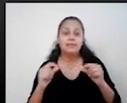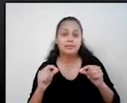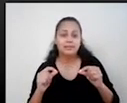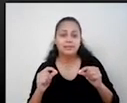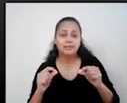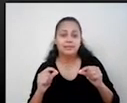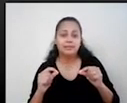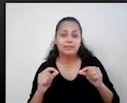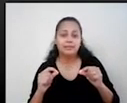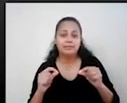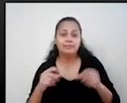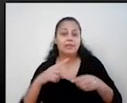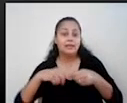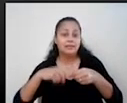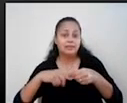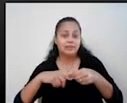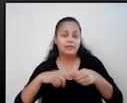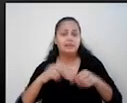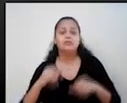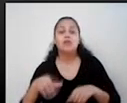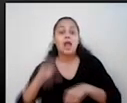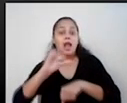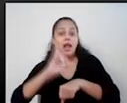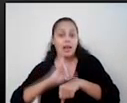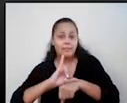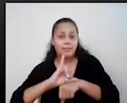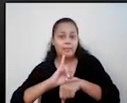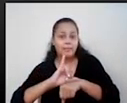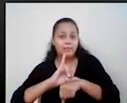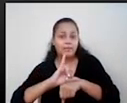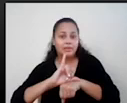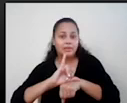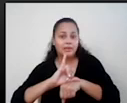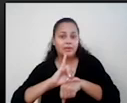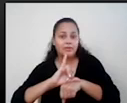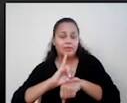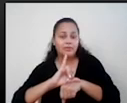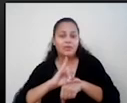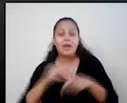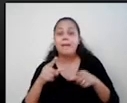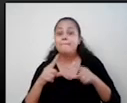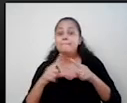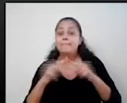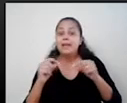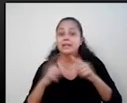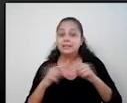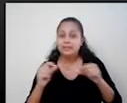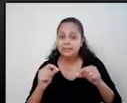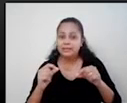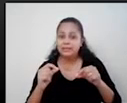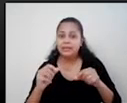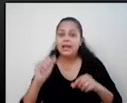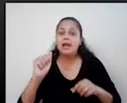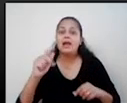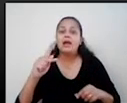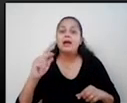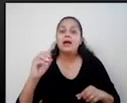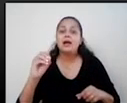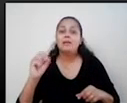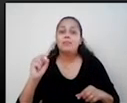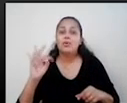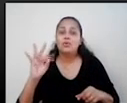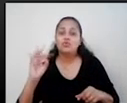Brasília. Brasília é igual a qual palavra? É igual a capital. Então, Brasília é um aposto de capital,